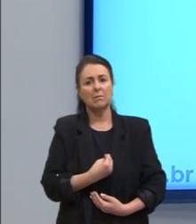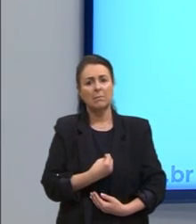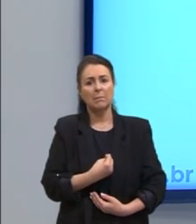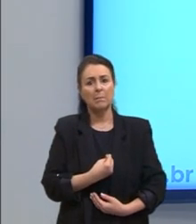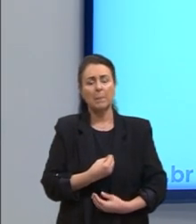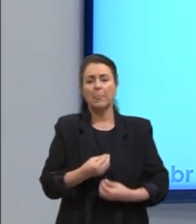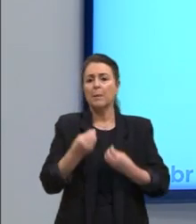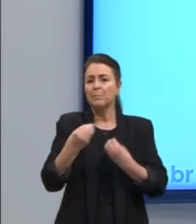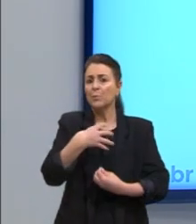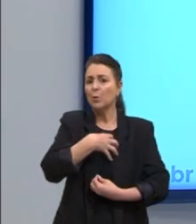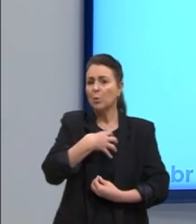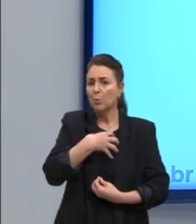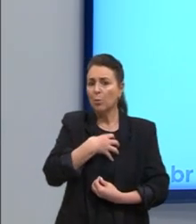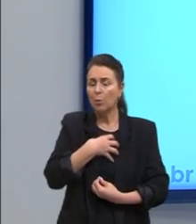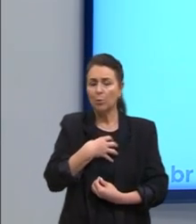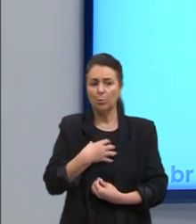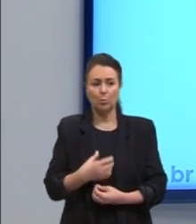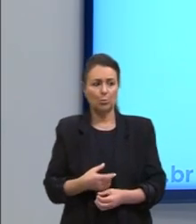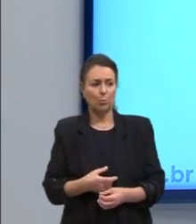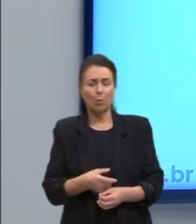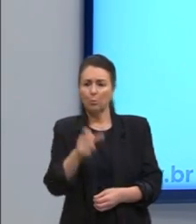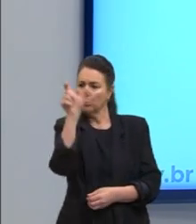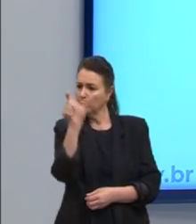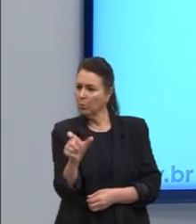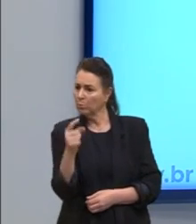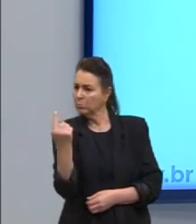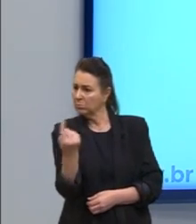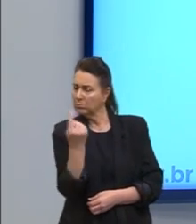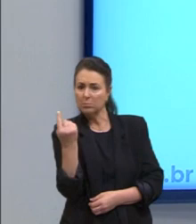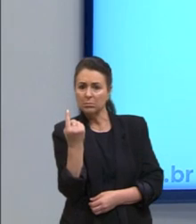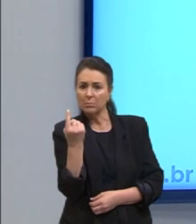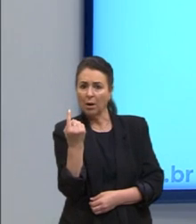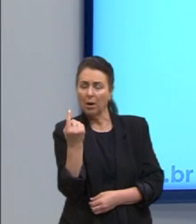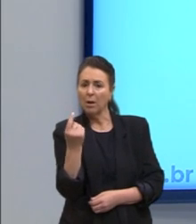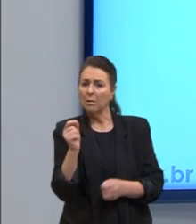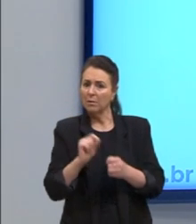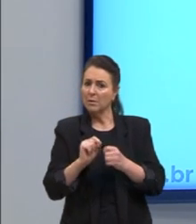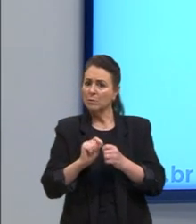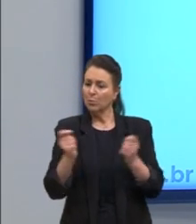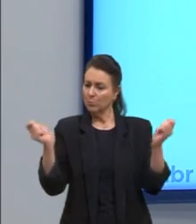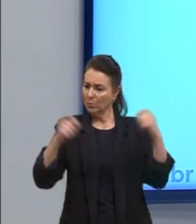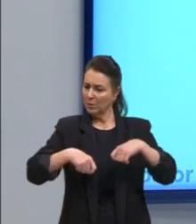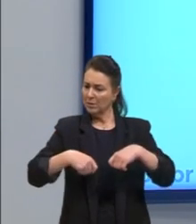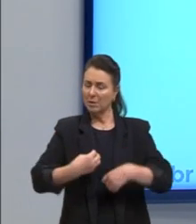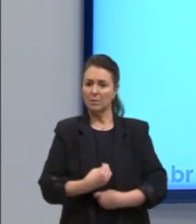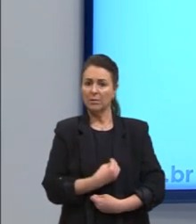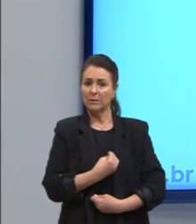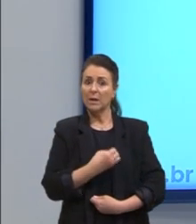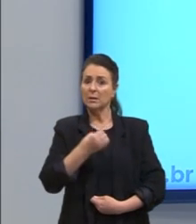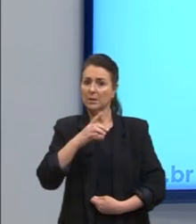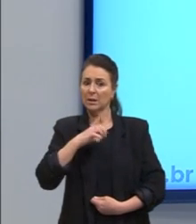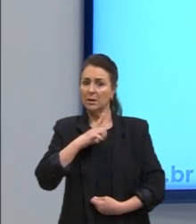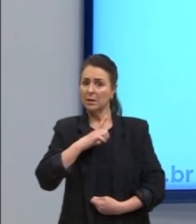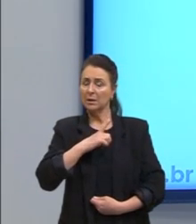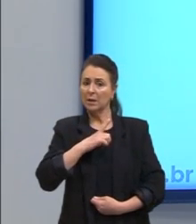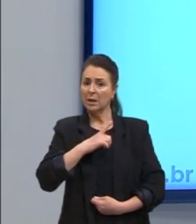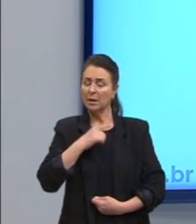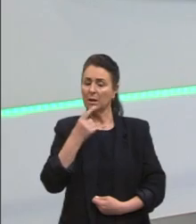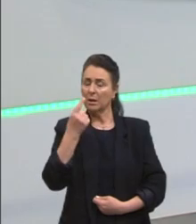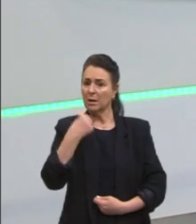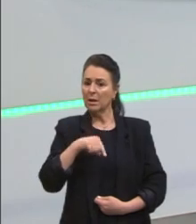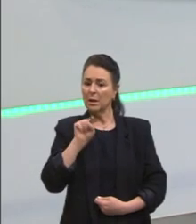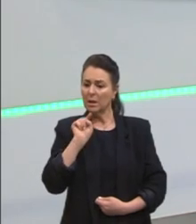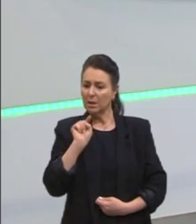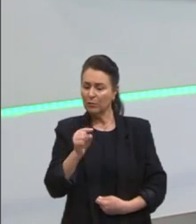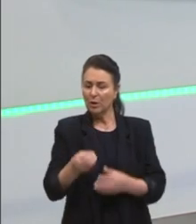que forma o ser individual vai realizar as suas potencialidades da vida sendo que existem foi